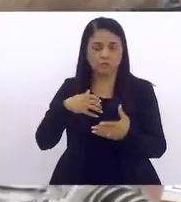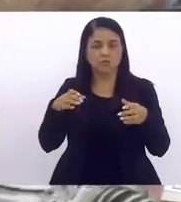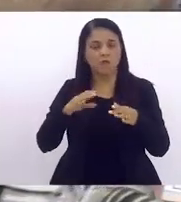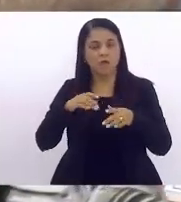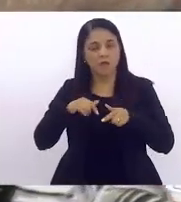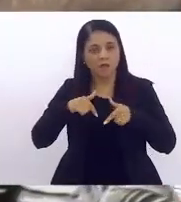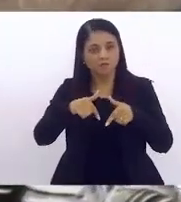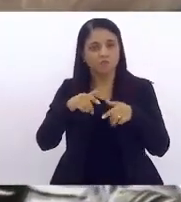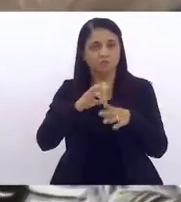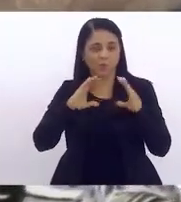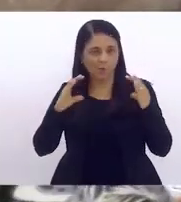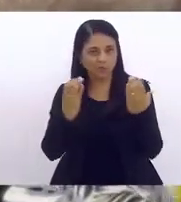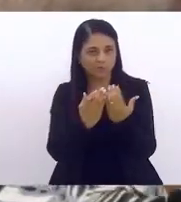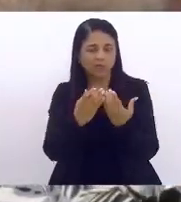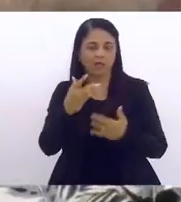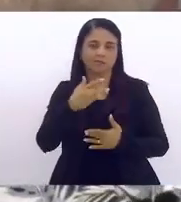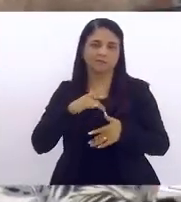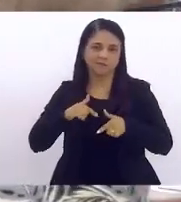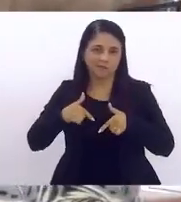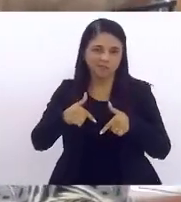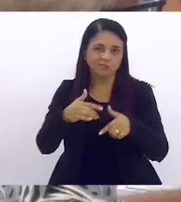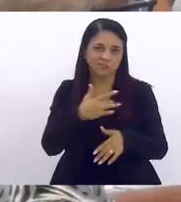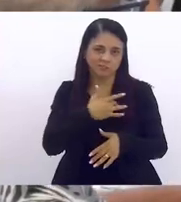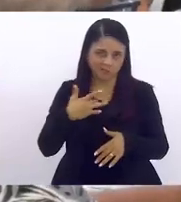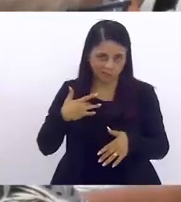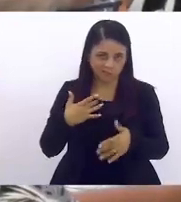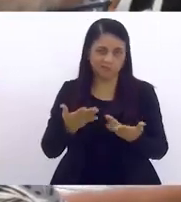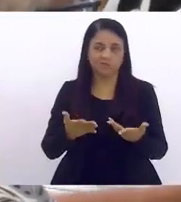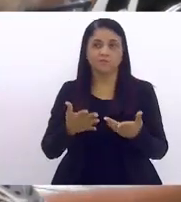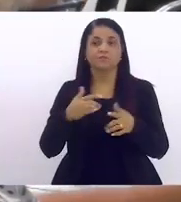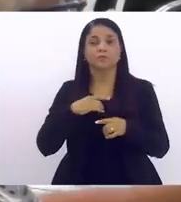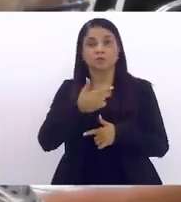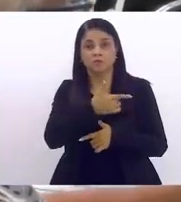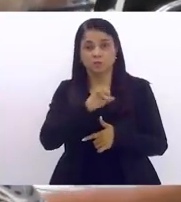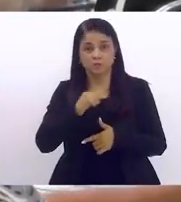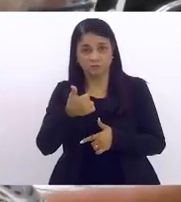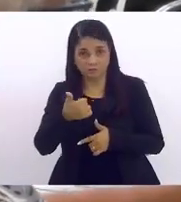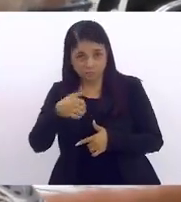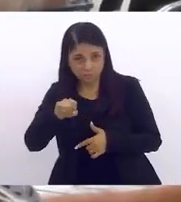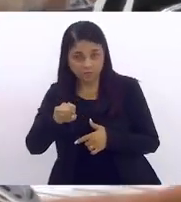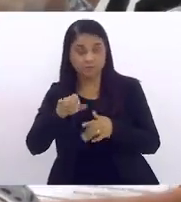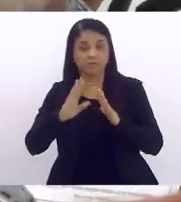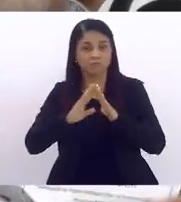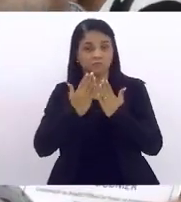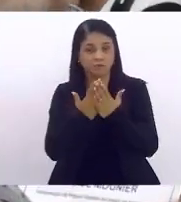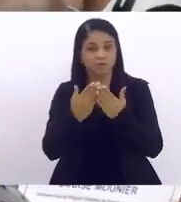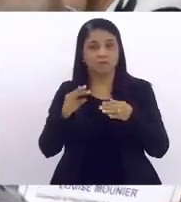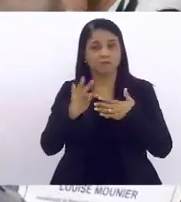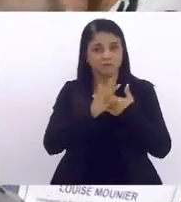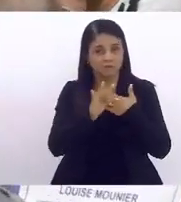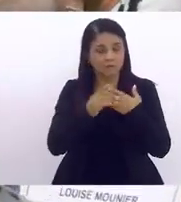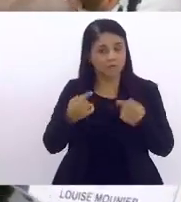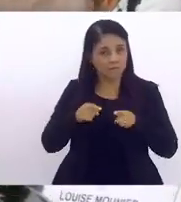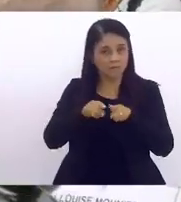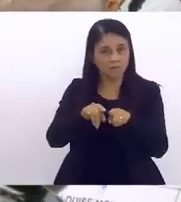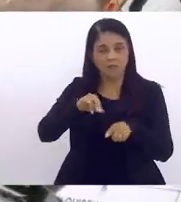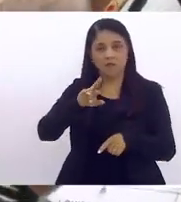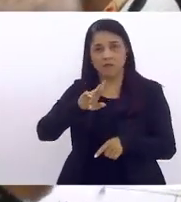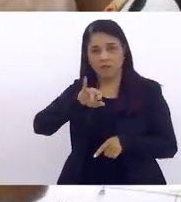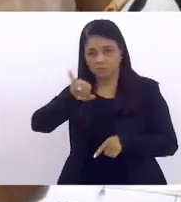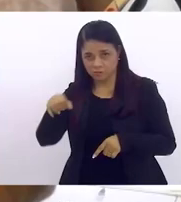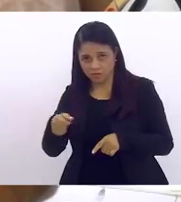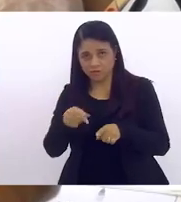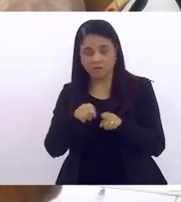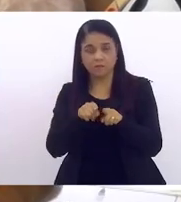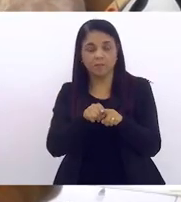comunitários, gestores de saúde, entre outros. Desde 2018, a Escola Politécnica realiza, em parceria com a Doulas RJ,